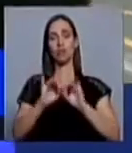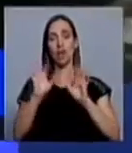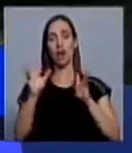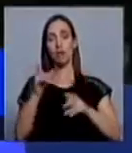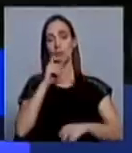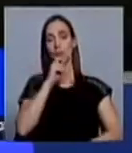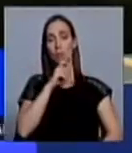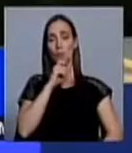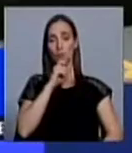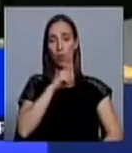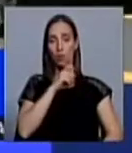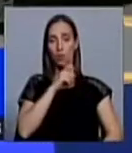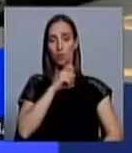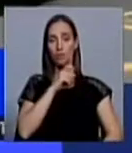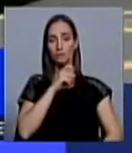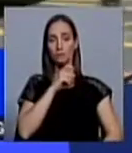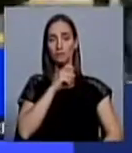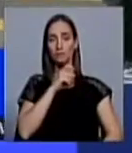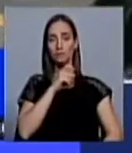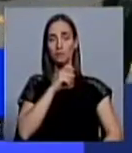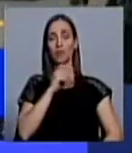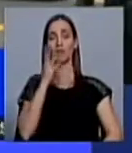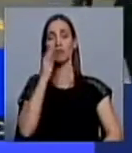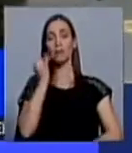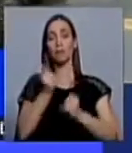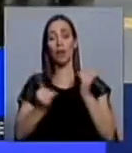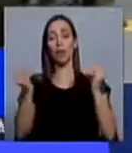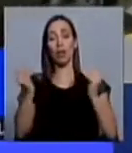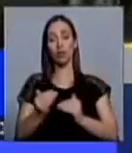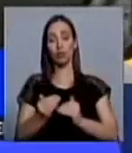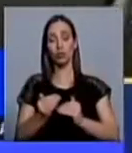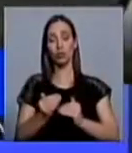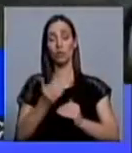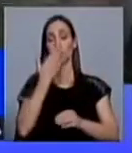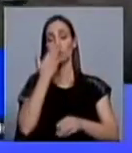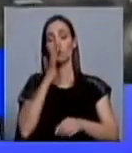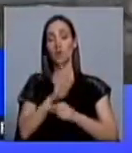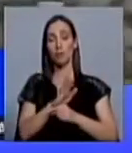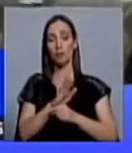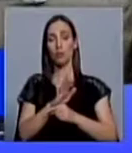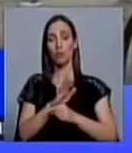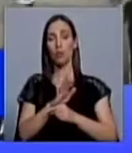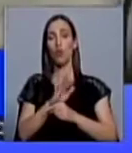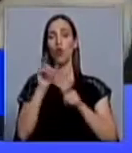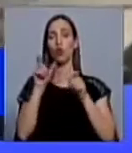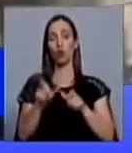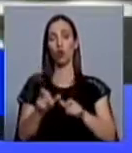possibilidades de mitigar estes riscos. Uma delas é precisamente haver um maior